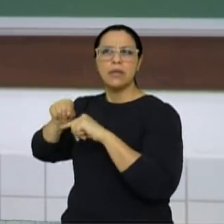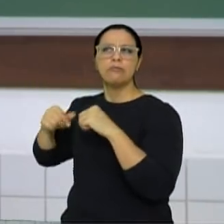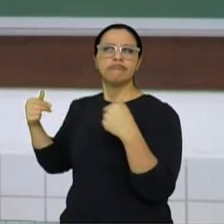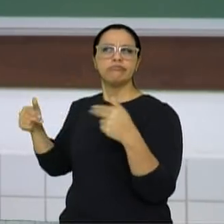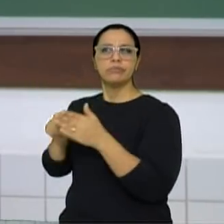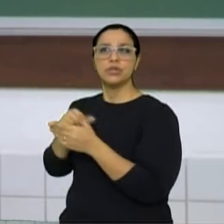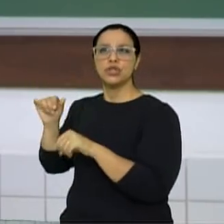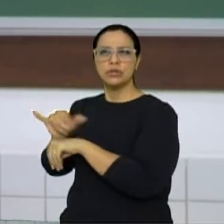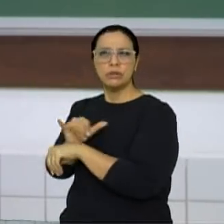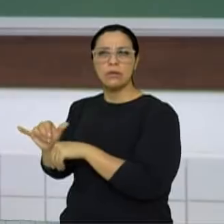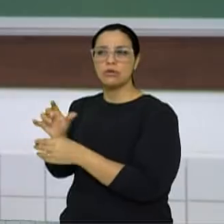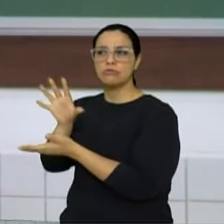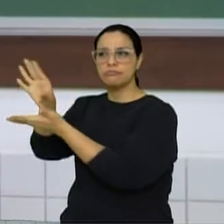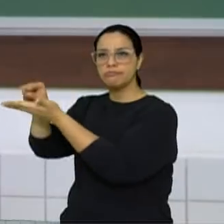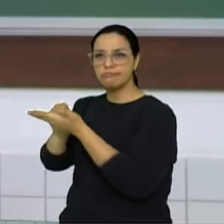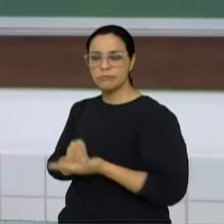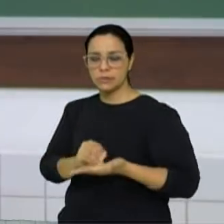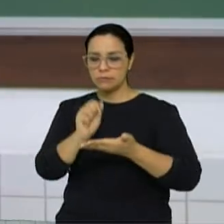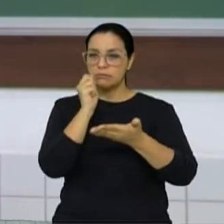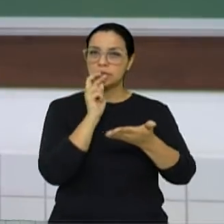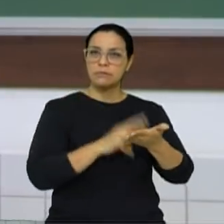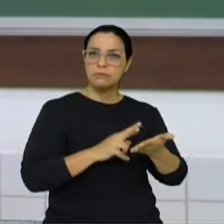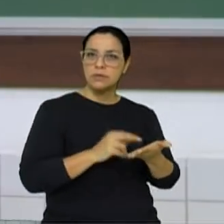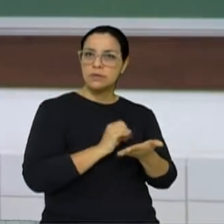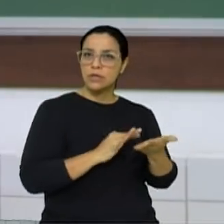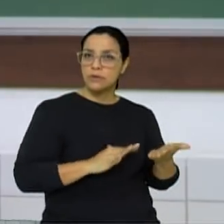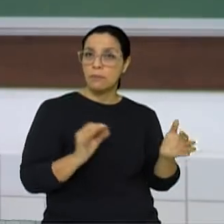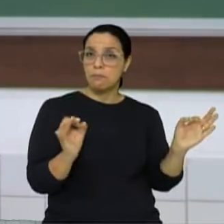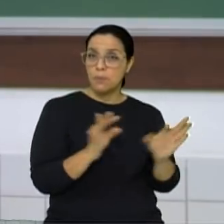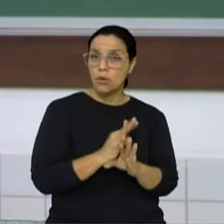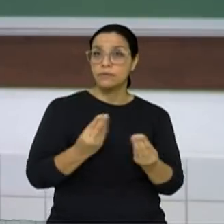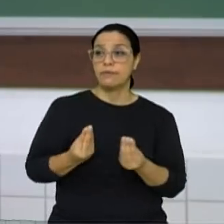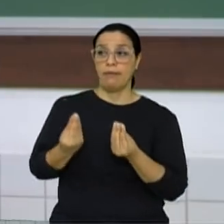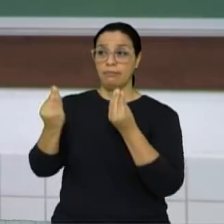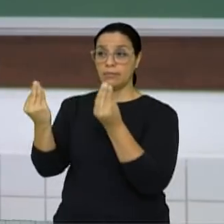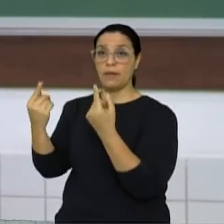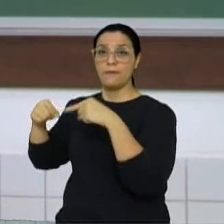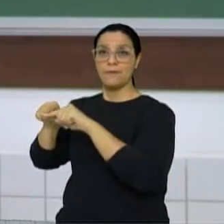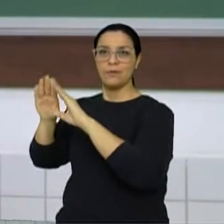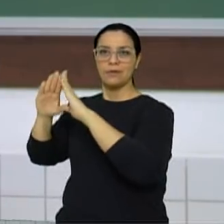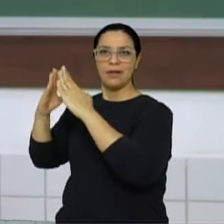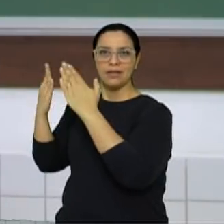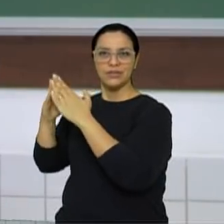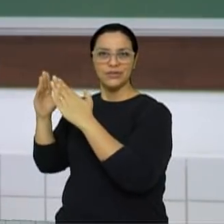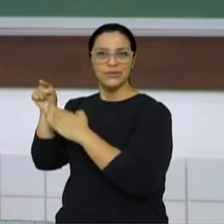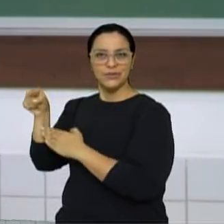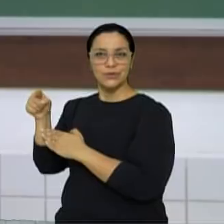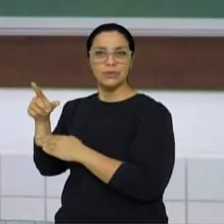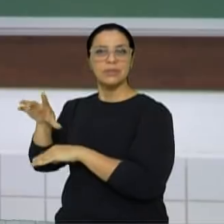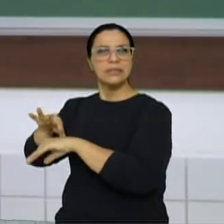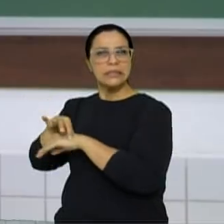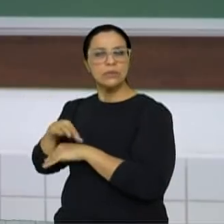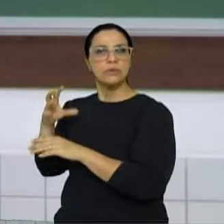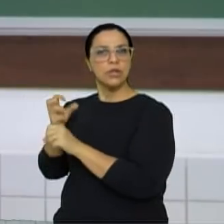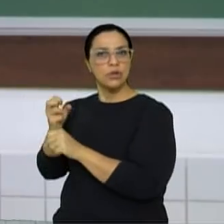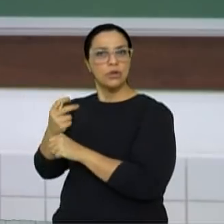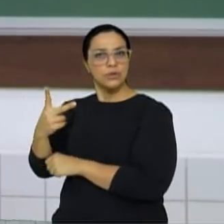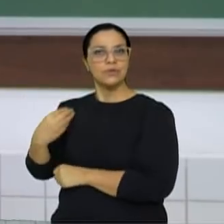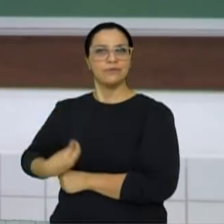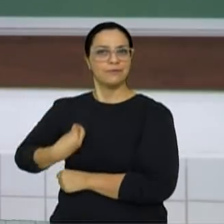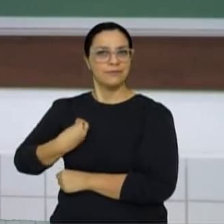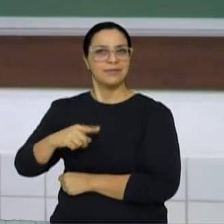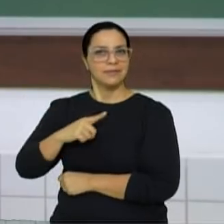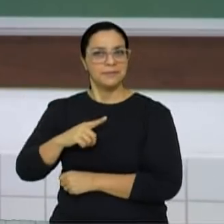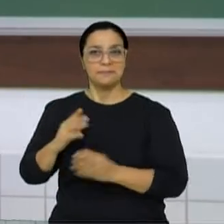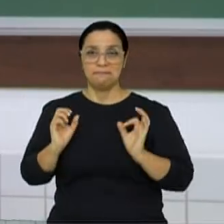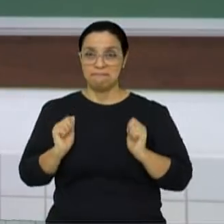verificando a melhor forma de estar buscando essas atividades, ok? Porque essas atividades, elas também vão garantir a sua nota e a sua